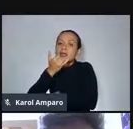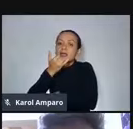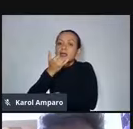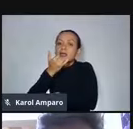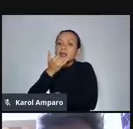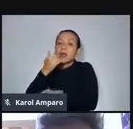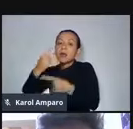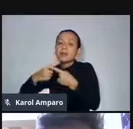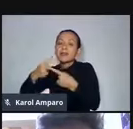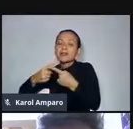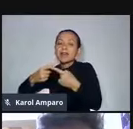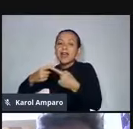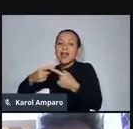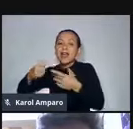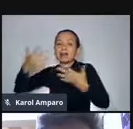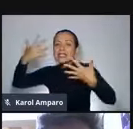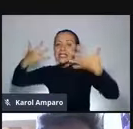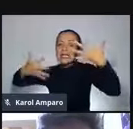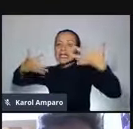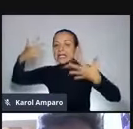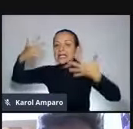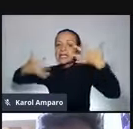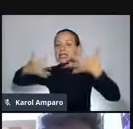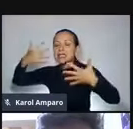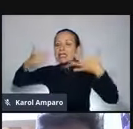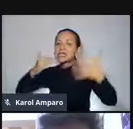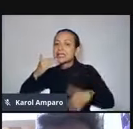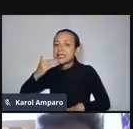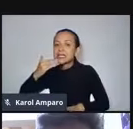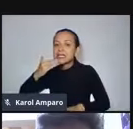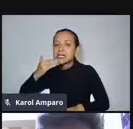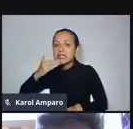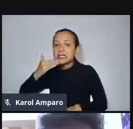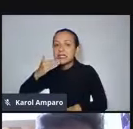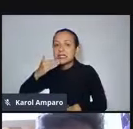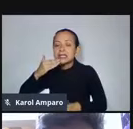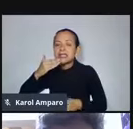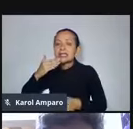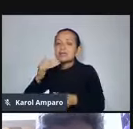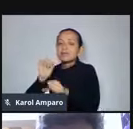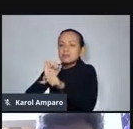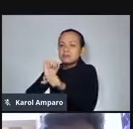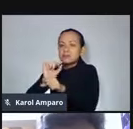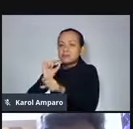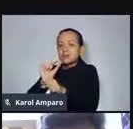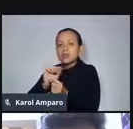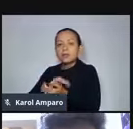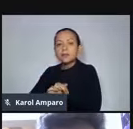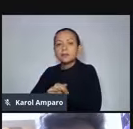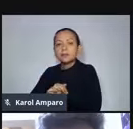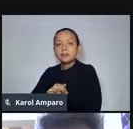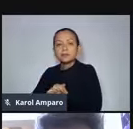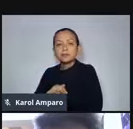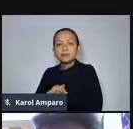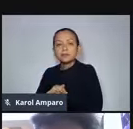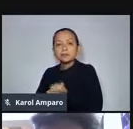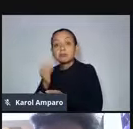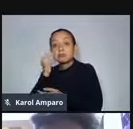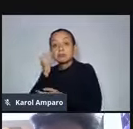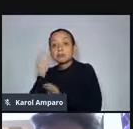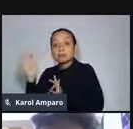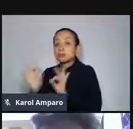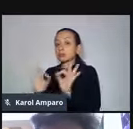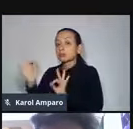um pouquinho travando enquanto o senhor fala agora nesse último minuto. Travou a sua imagem aí.